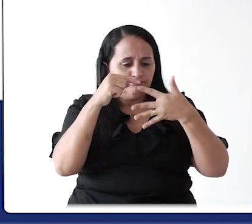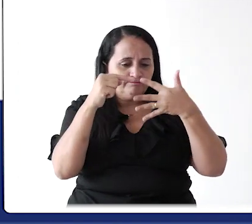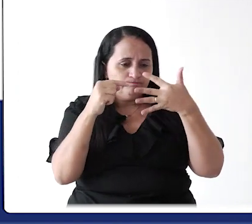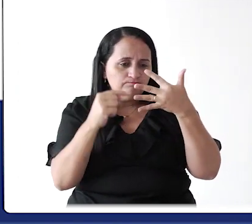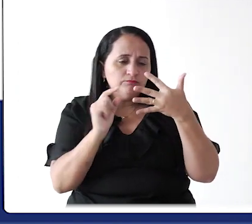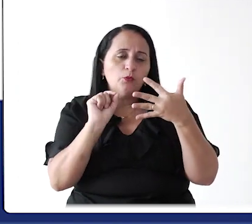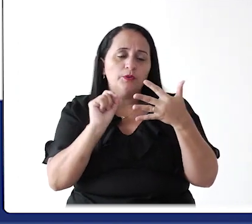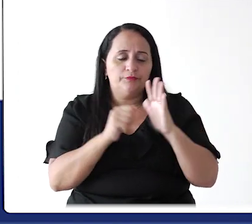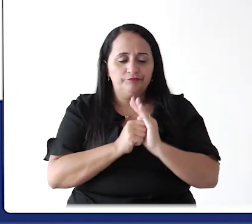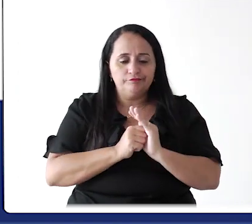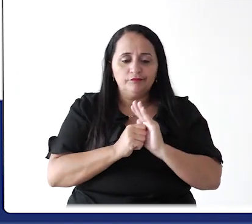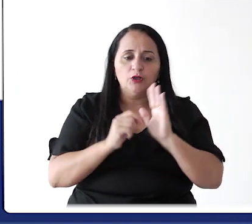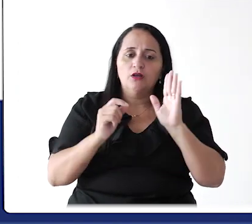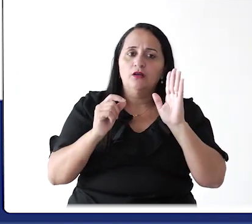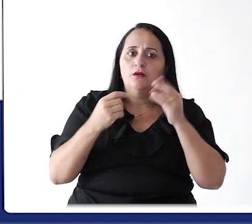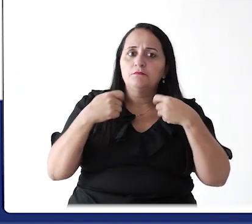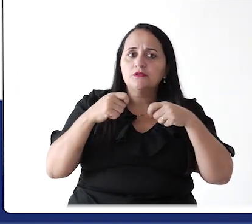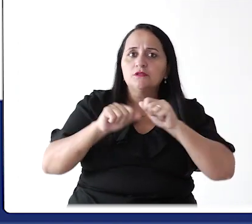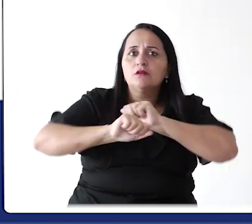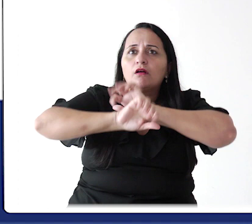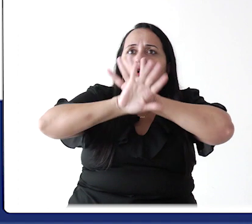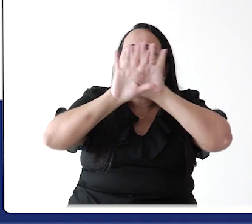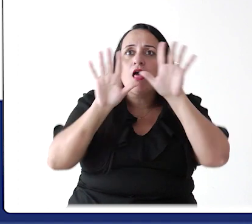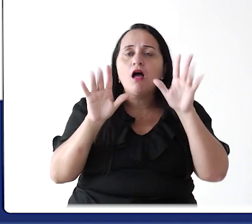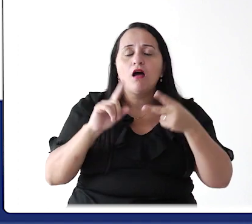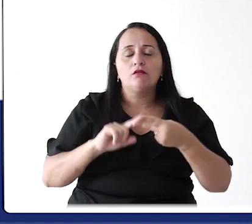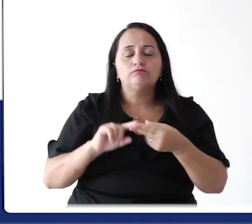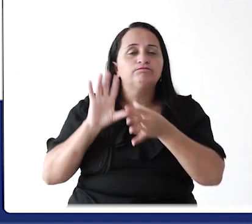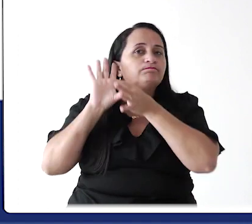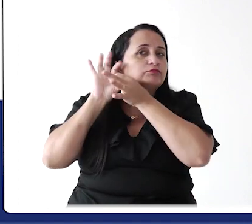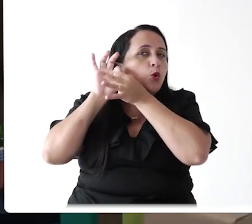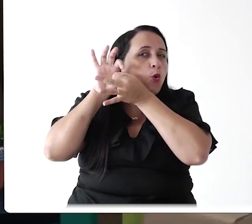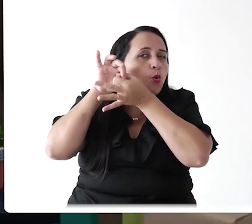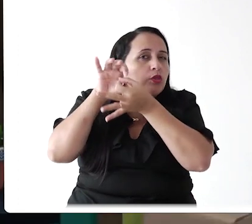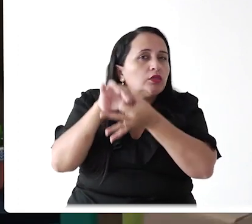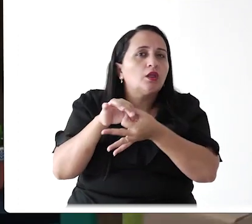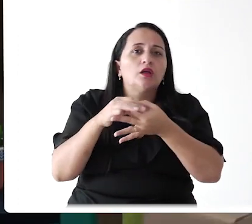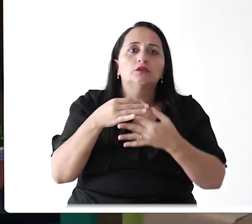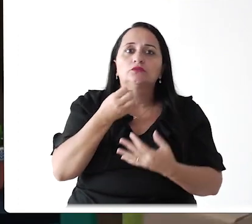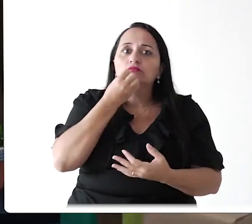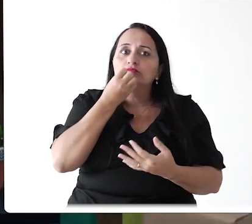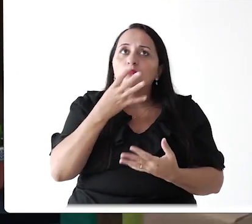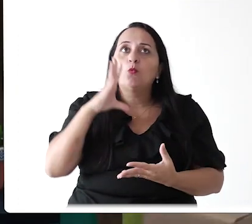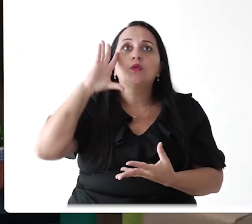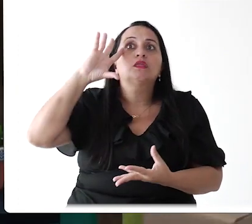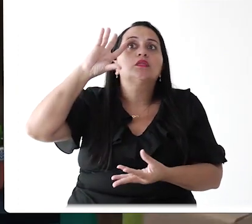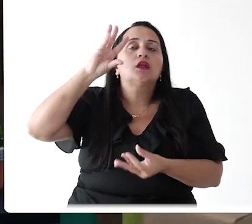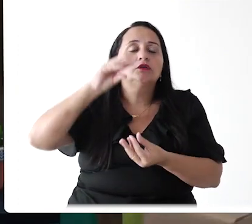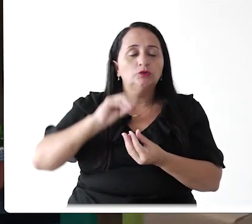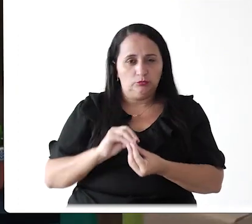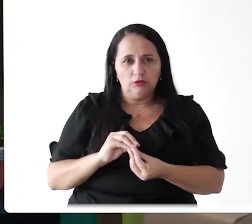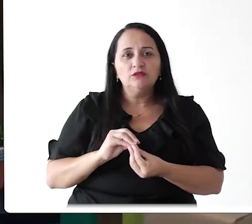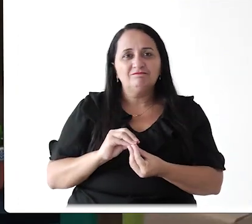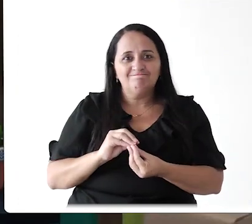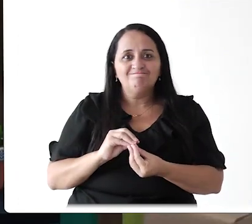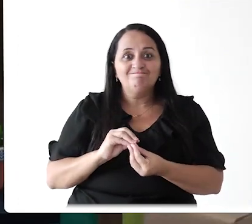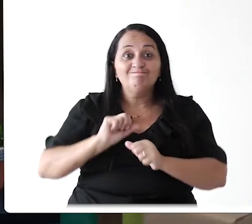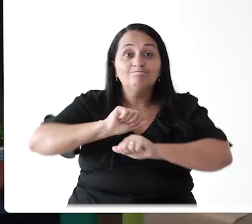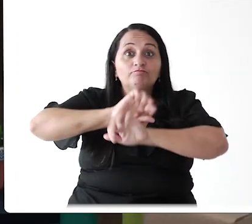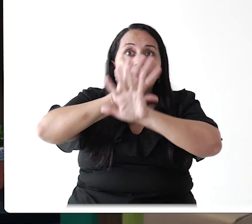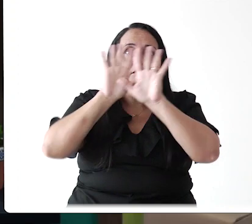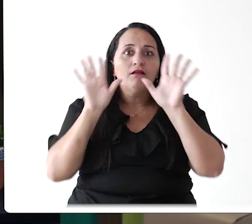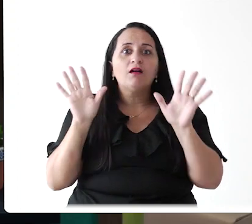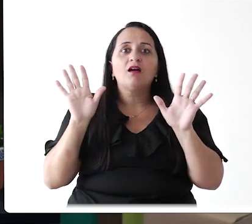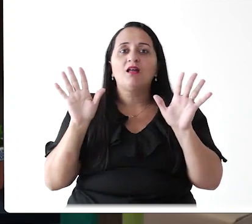algumas expressões que tornam o texto mais coeso e coerente. Então essa metáfora que eu utilizei aqui, né, essa